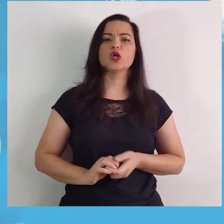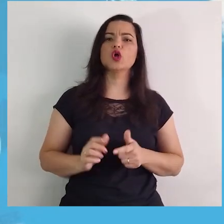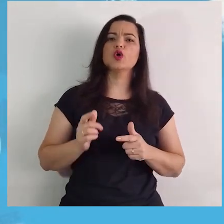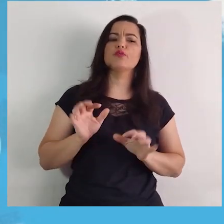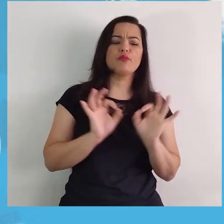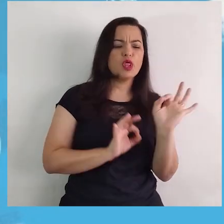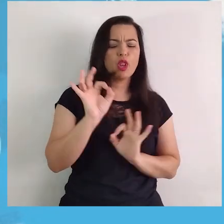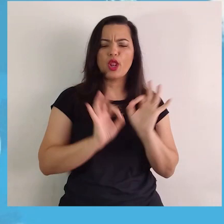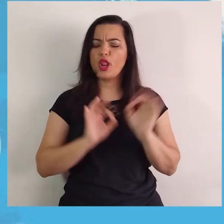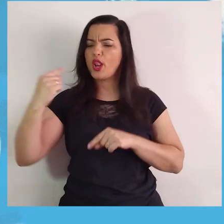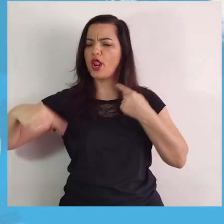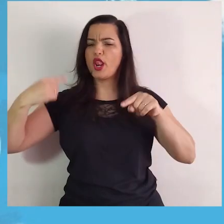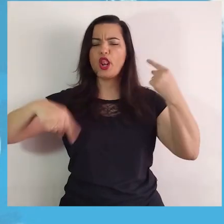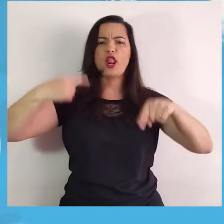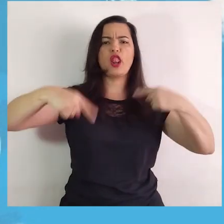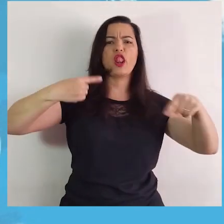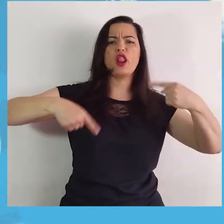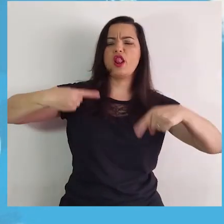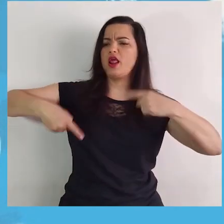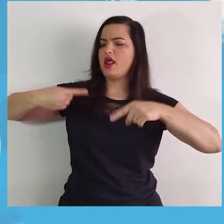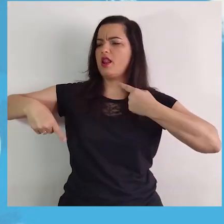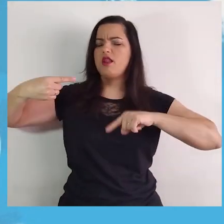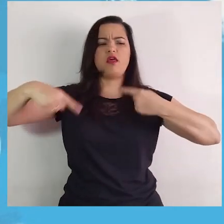Muitos planos foram discutidos.